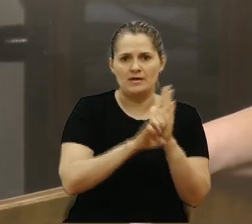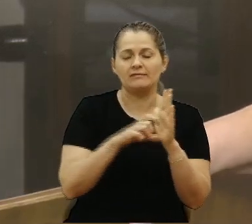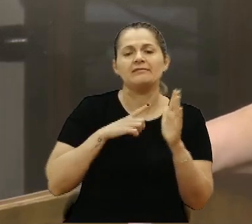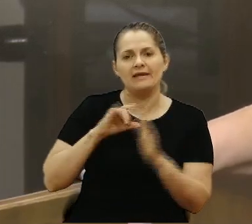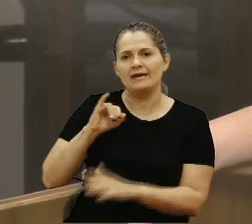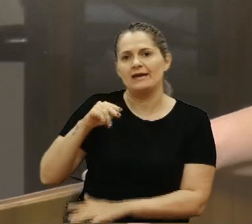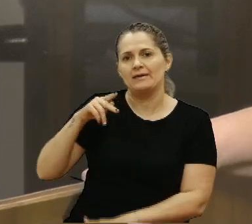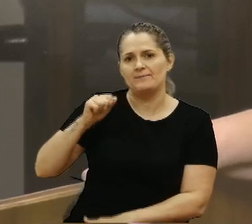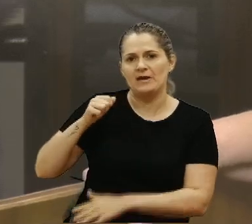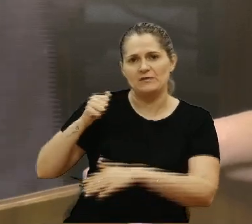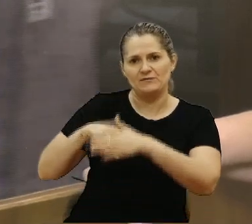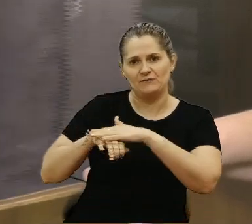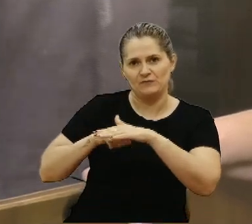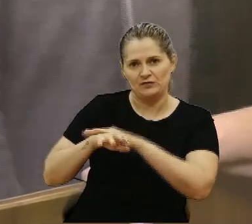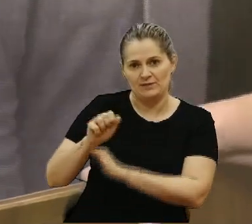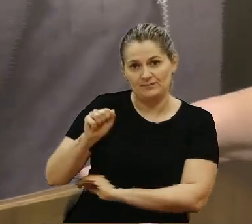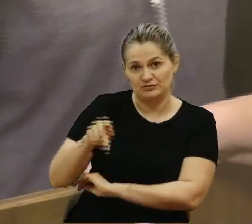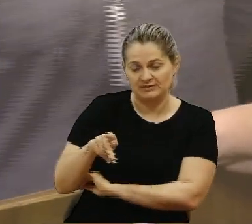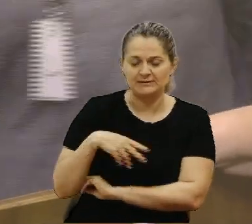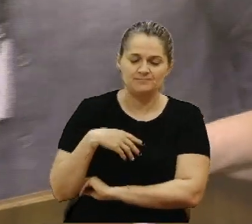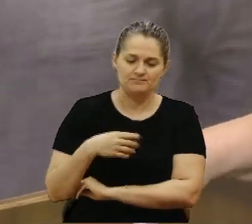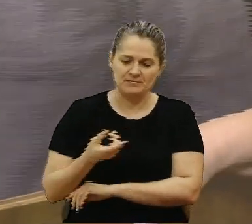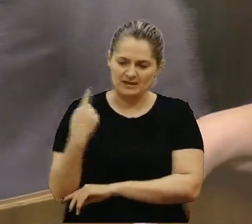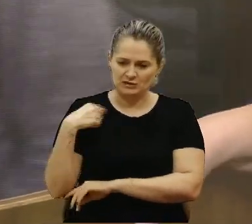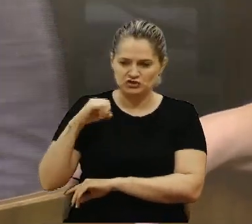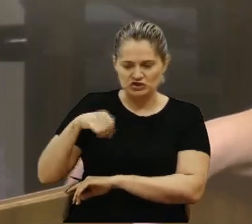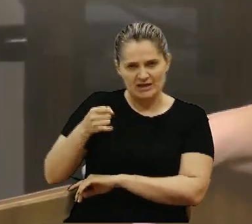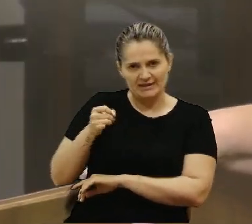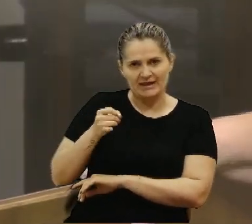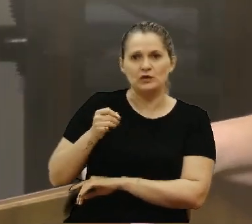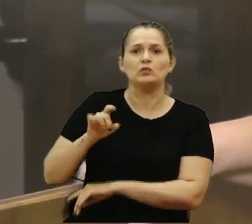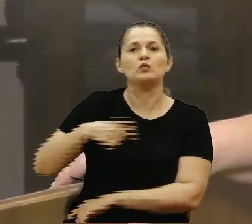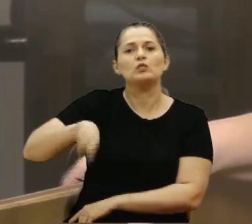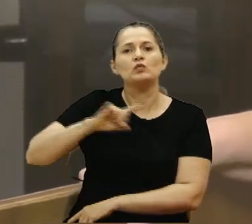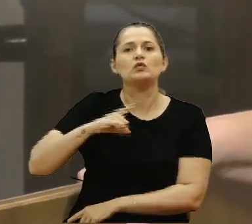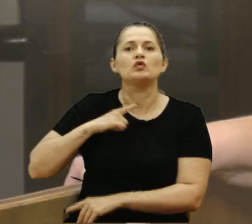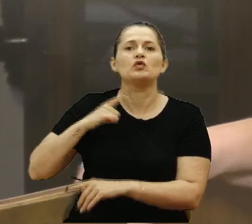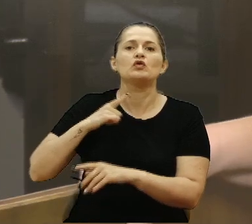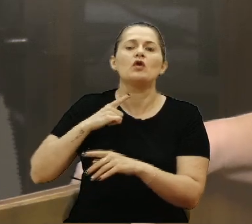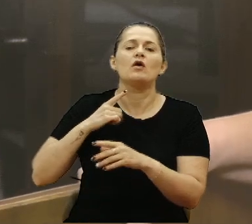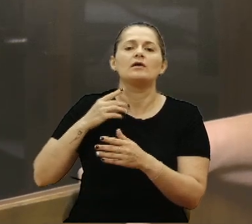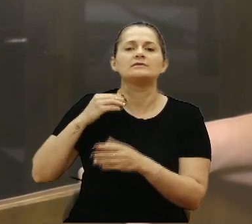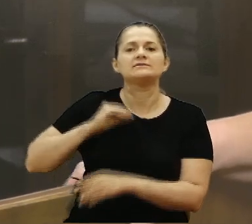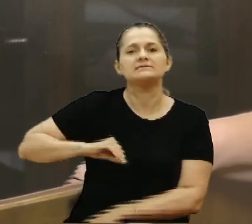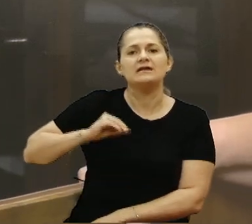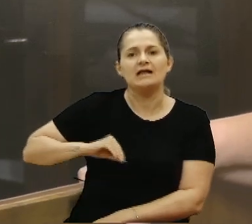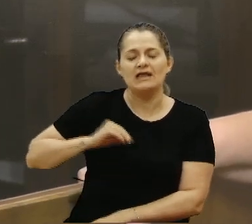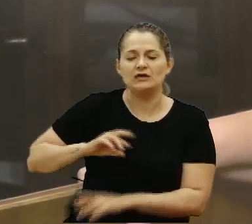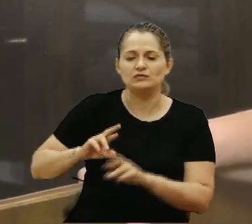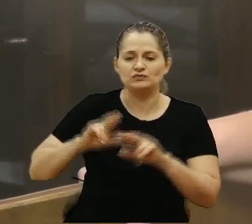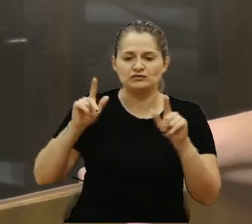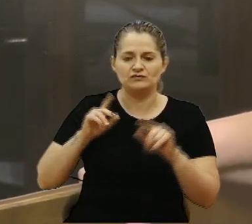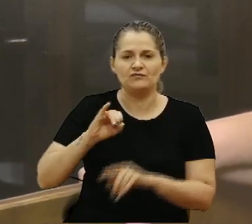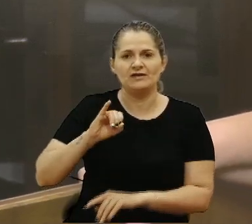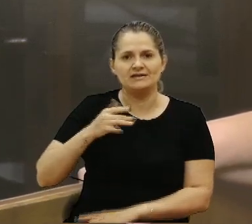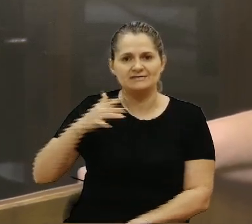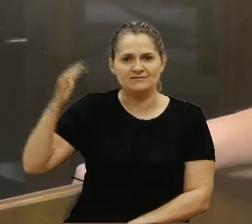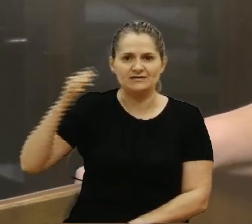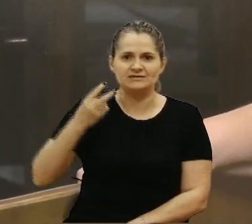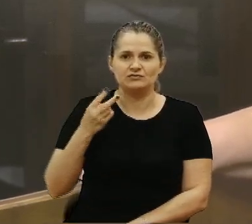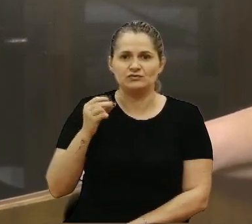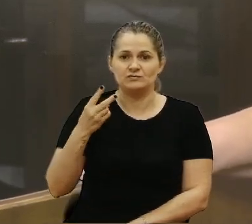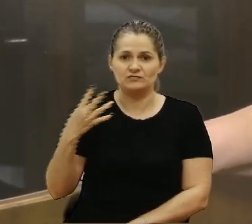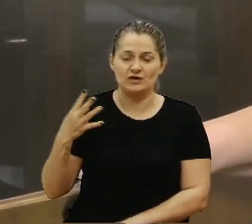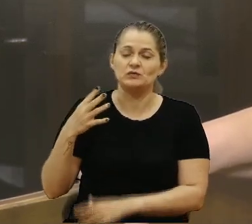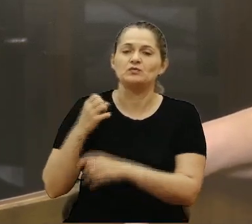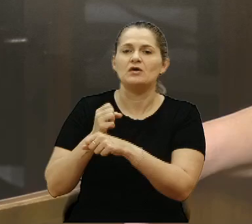aposentadoria. Em janeiro deste ano, nós recebemos a diferença da inflação de 2024, calculada pelo IPCA.